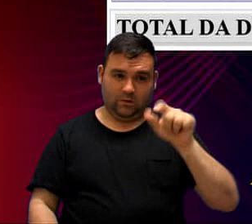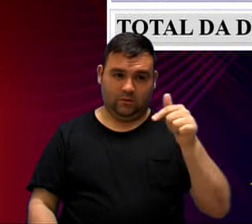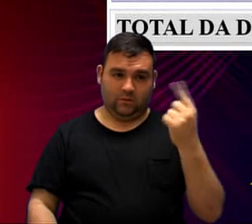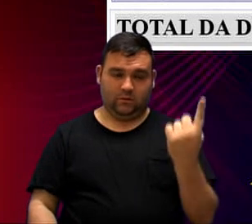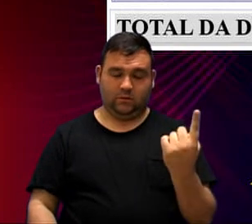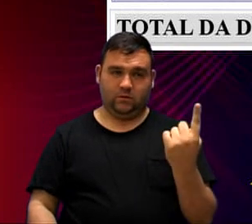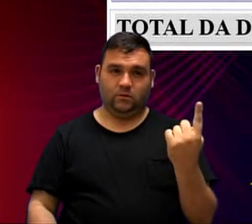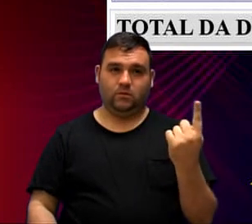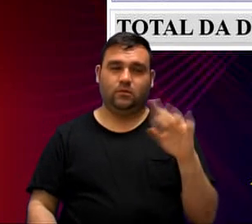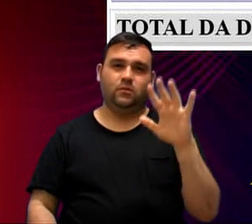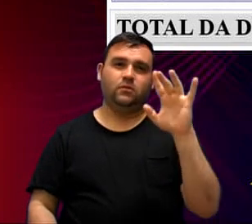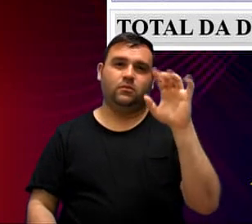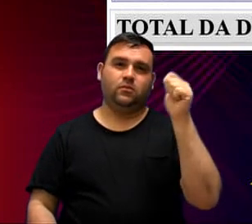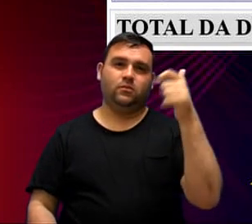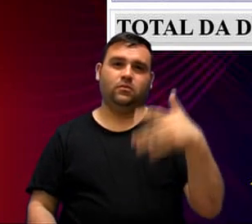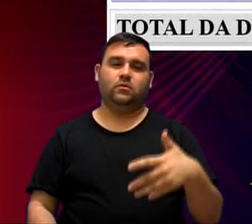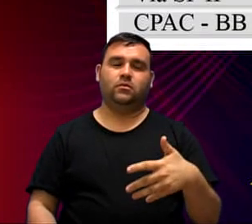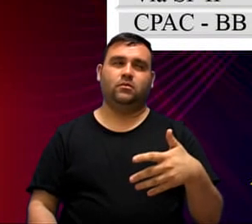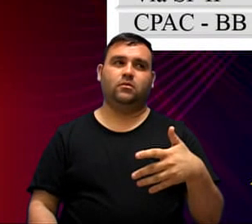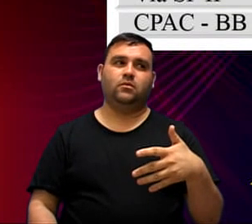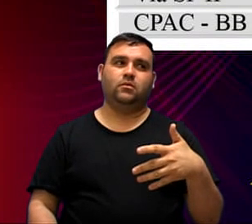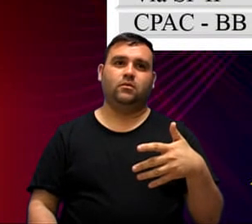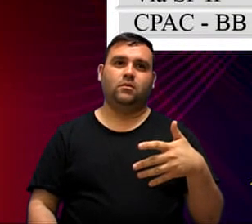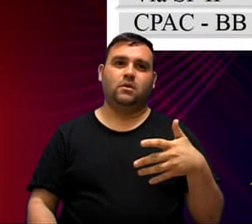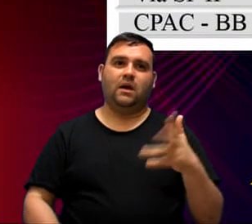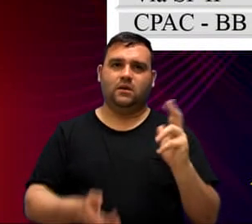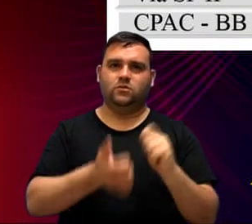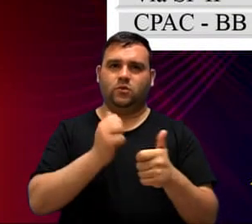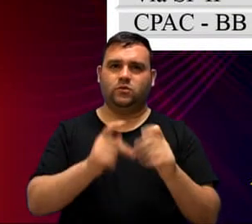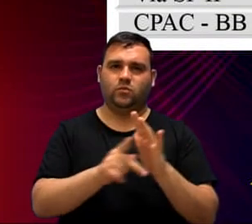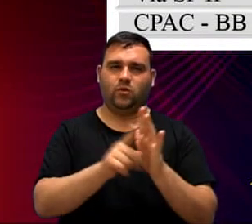R$ 49.571.000. Secretário, destaque aqui. A linha de desenvolvimento esportivo é...